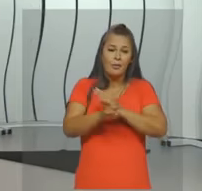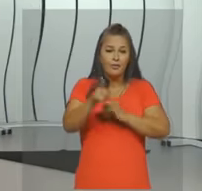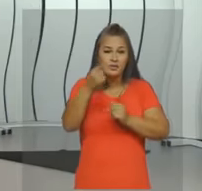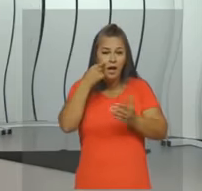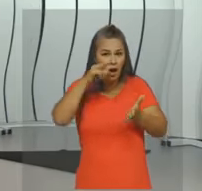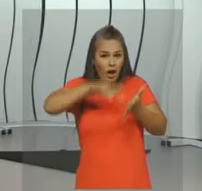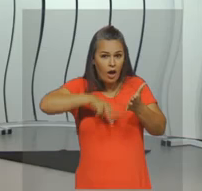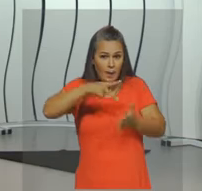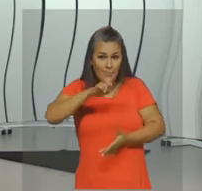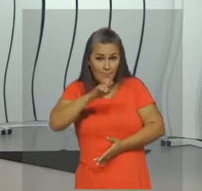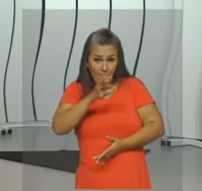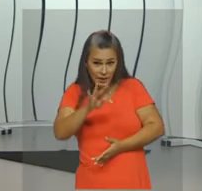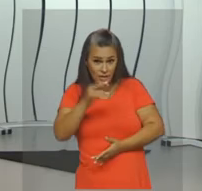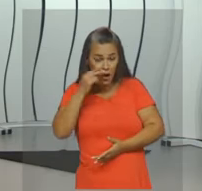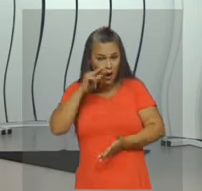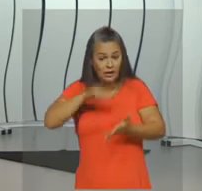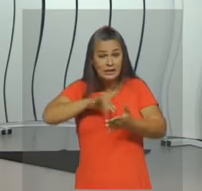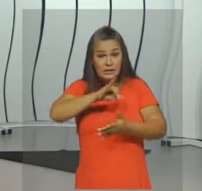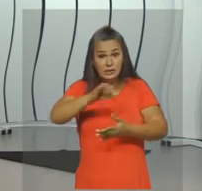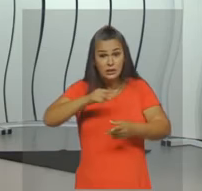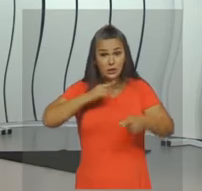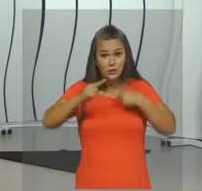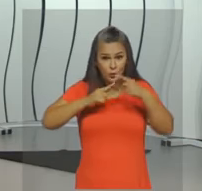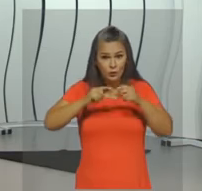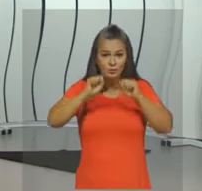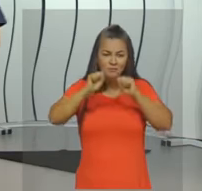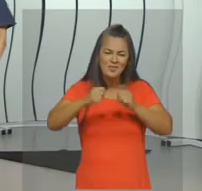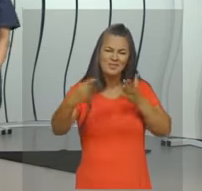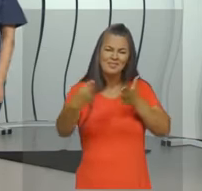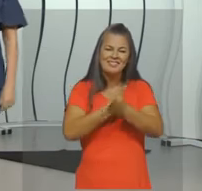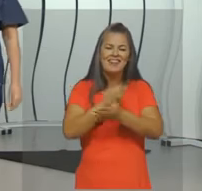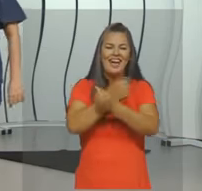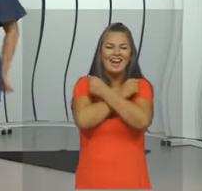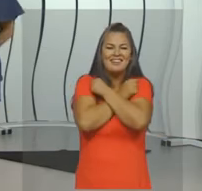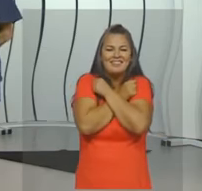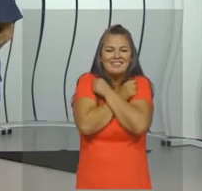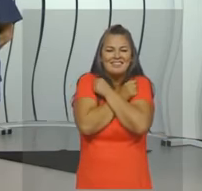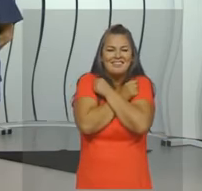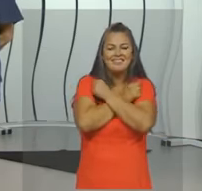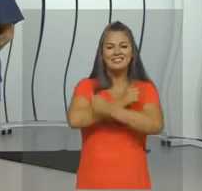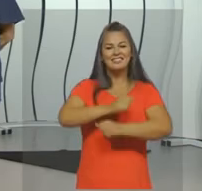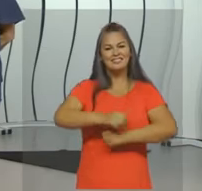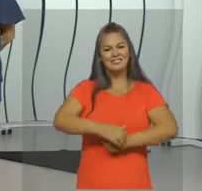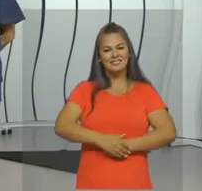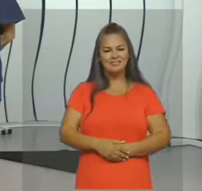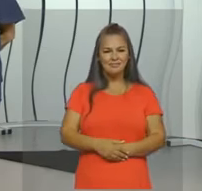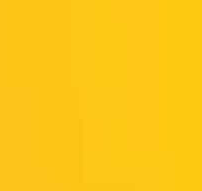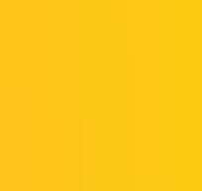PET, assista a aula novamente. Qualquer dúvida vocês mandem pra gente. Um grande abraço da professora Marizinha.